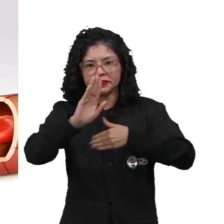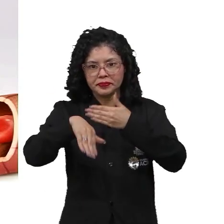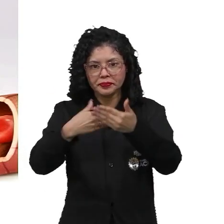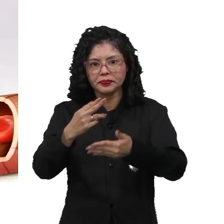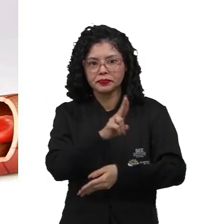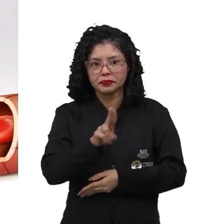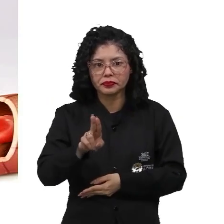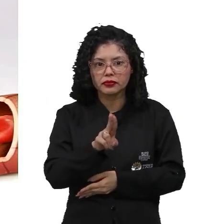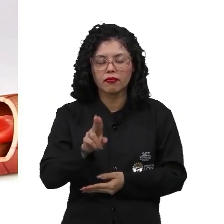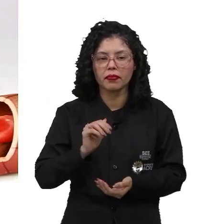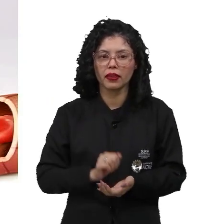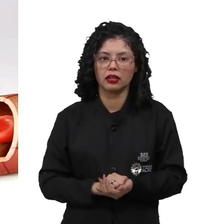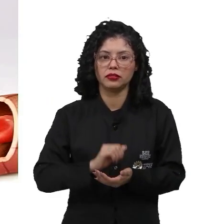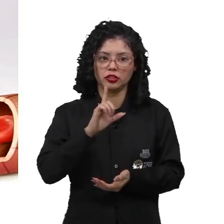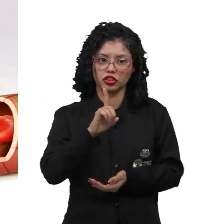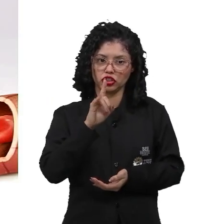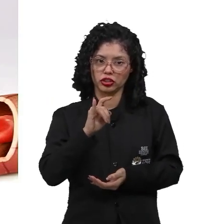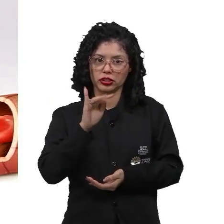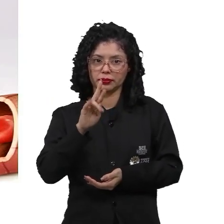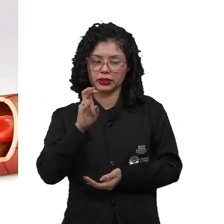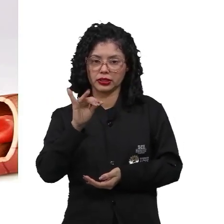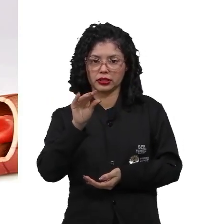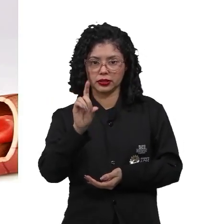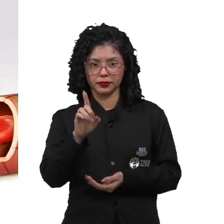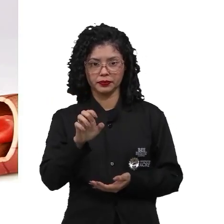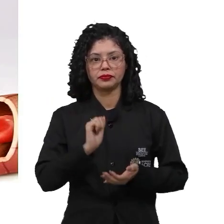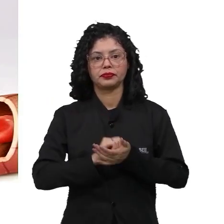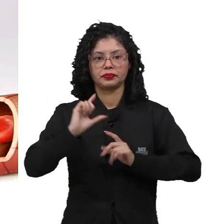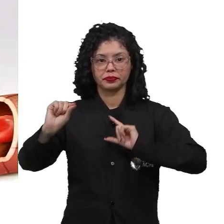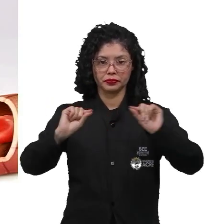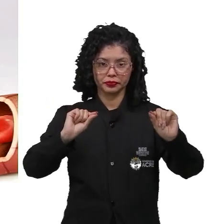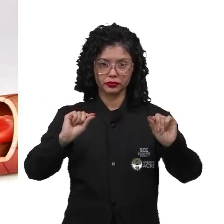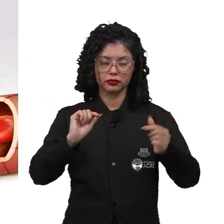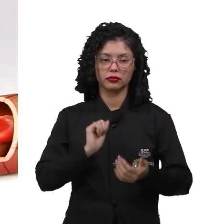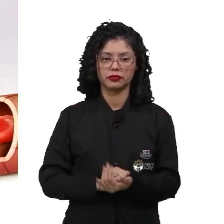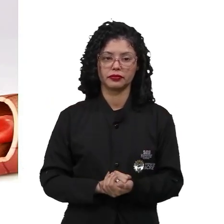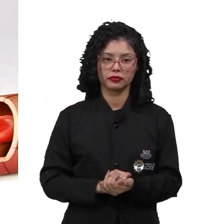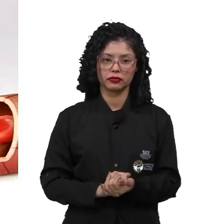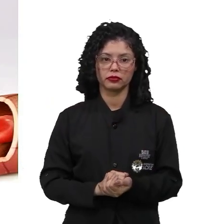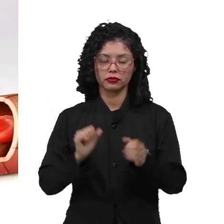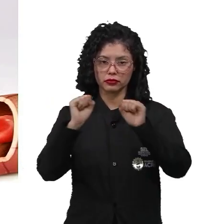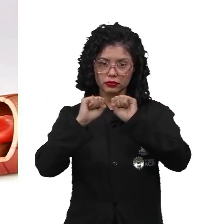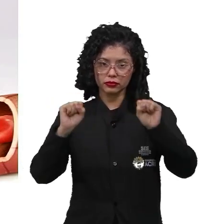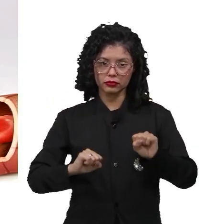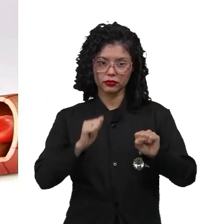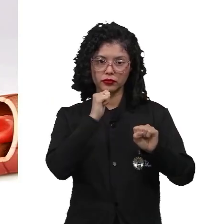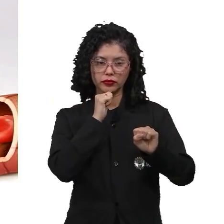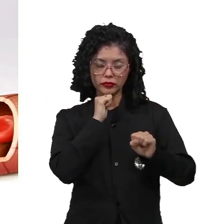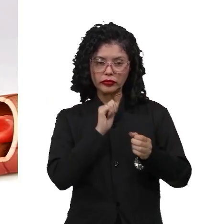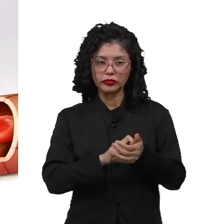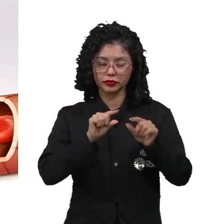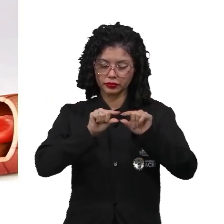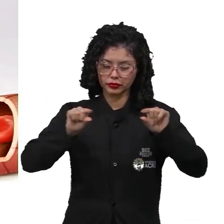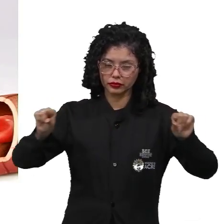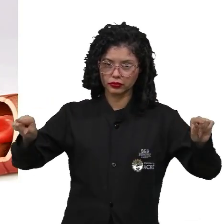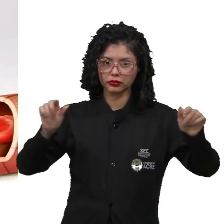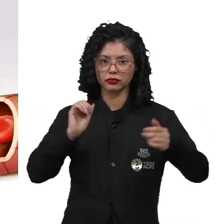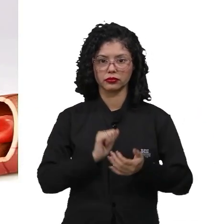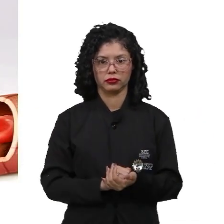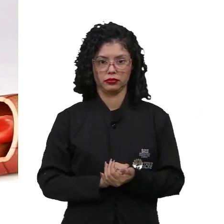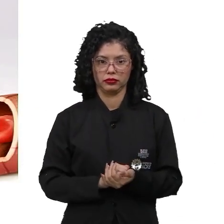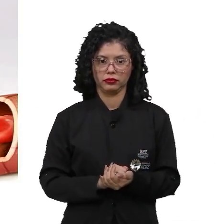que a gente chama de diapedese. Né? Então, elas saem aqui, né, da corrente sanguínea